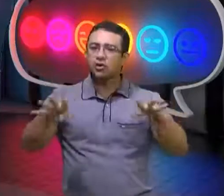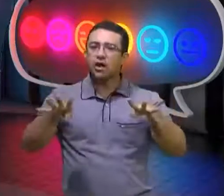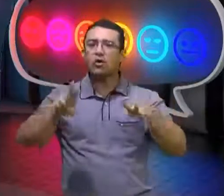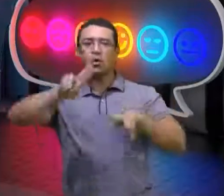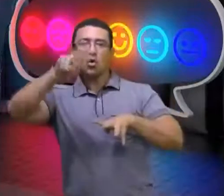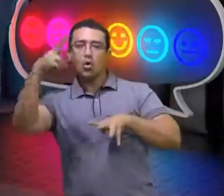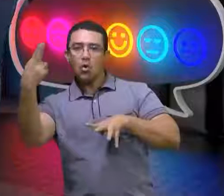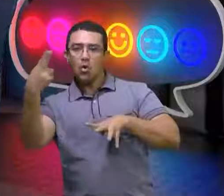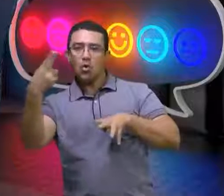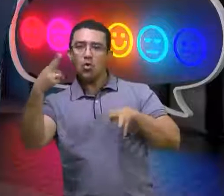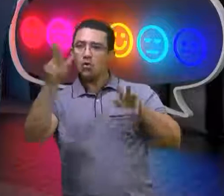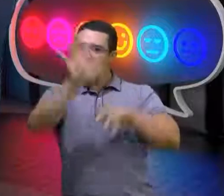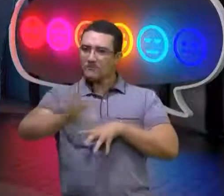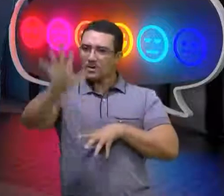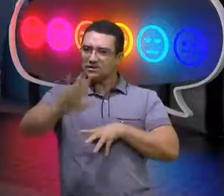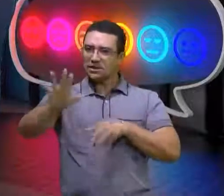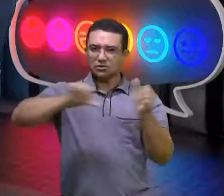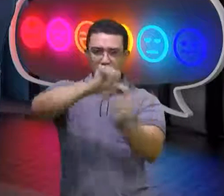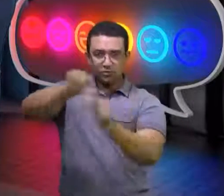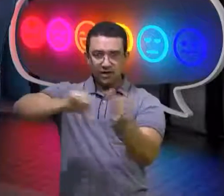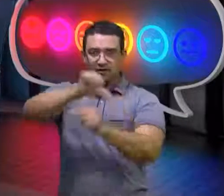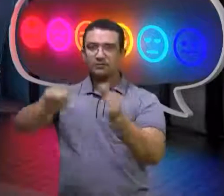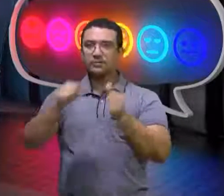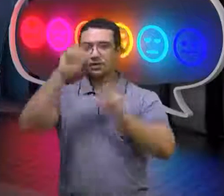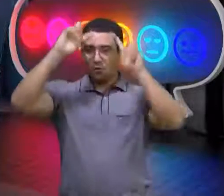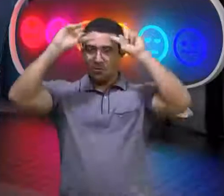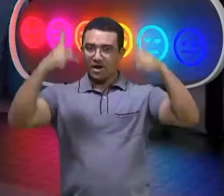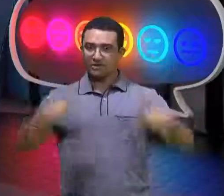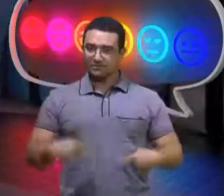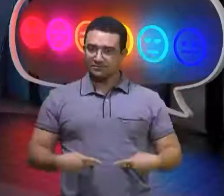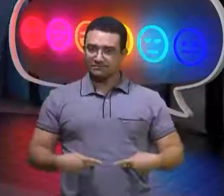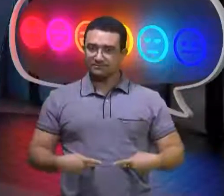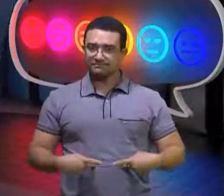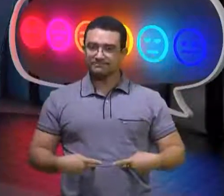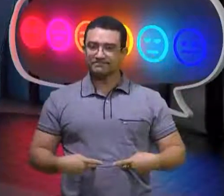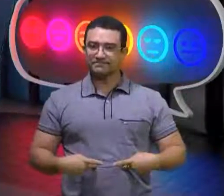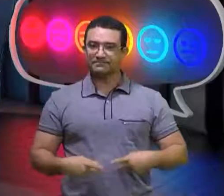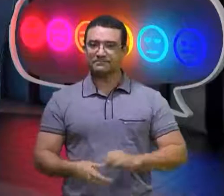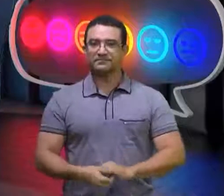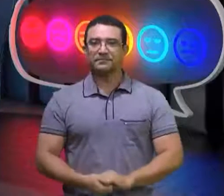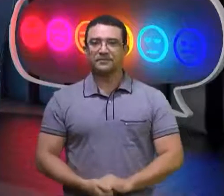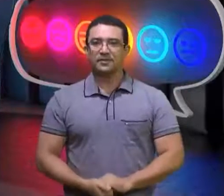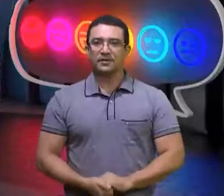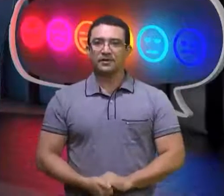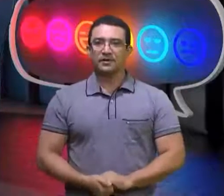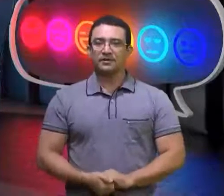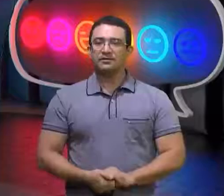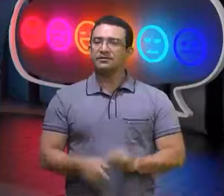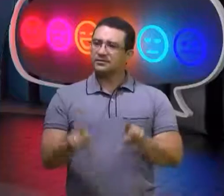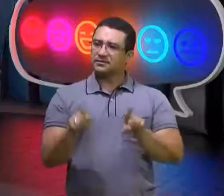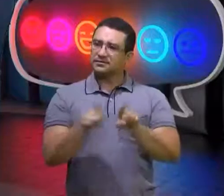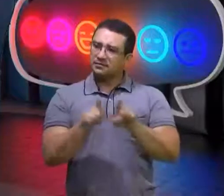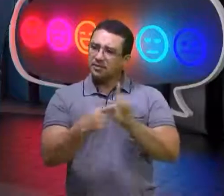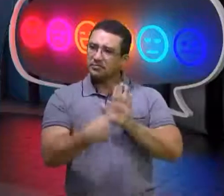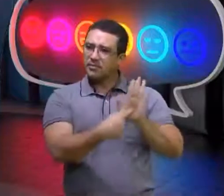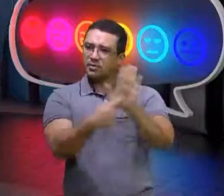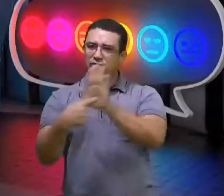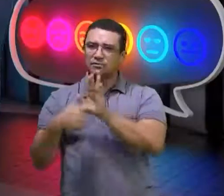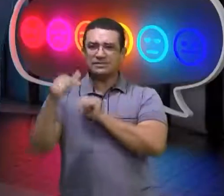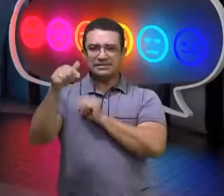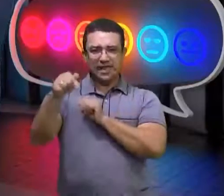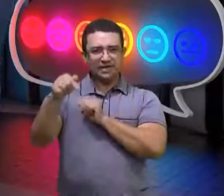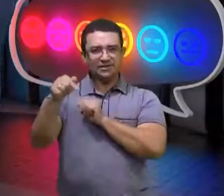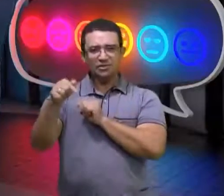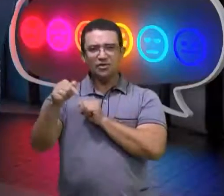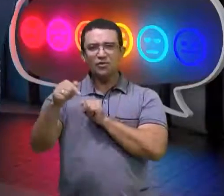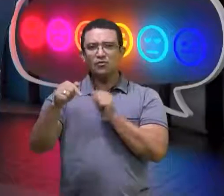ação humana, né? Uma interferência humana. Em seguida, só recapitulando, a gente mostrou para vocês as 7